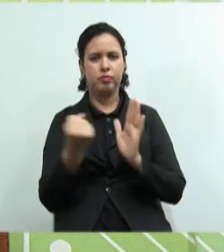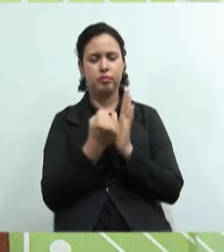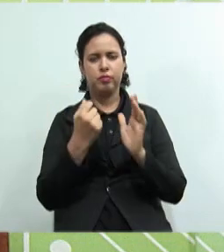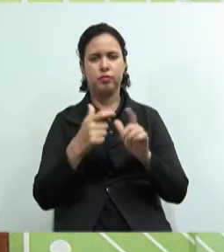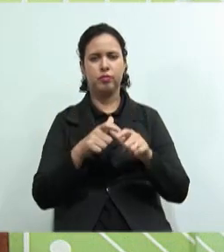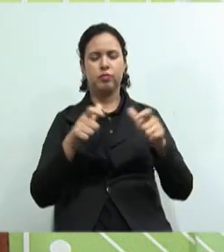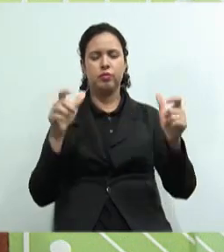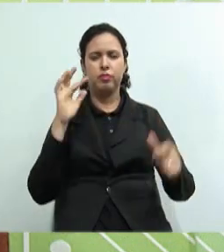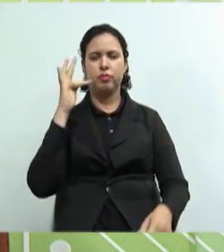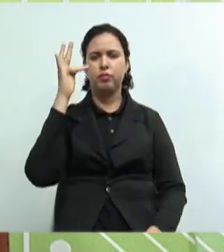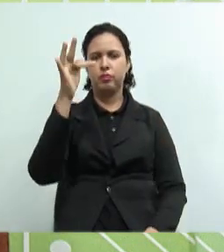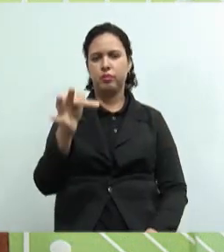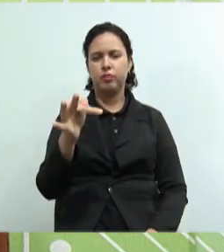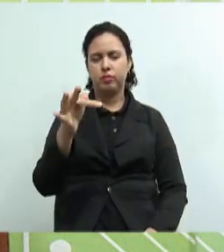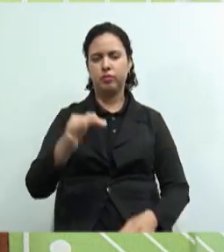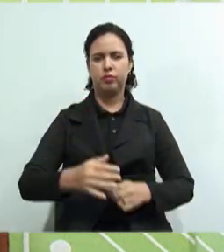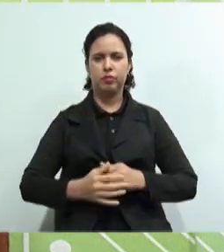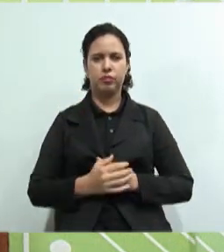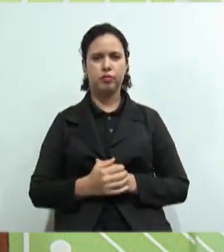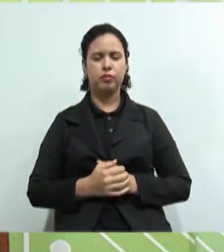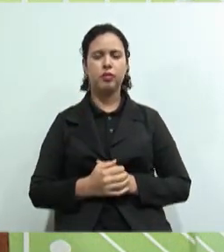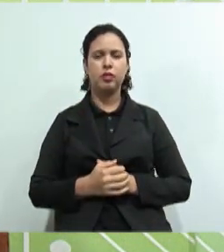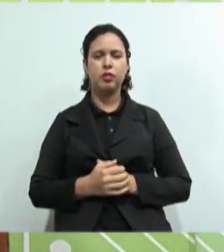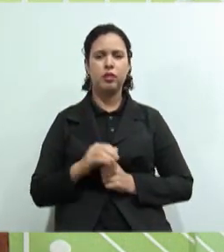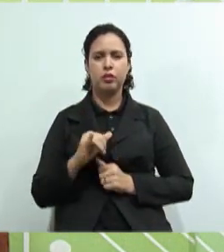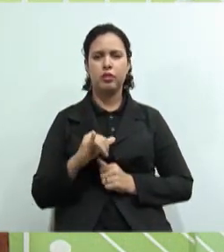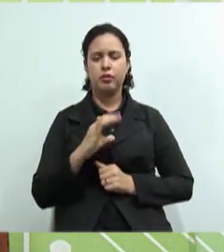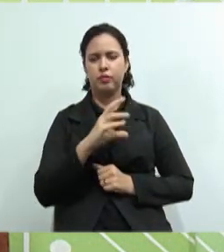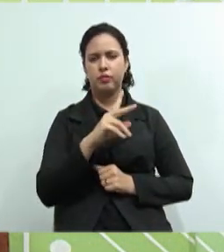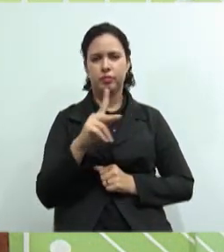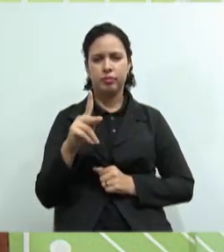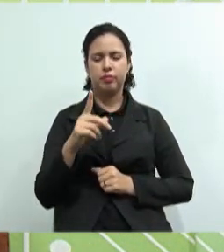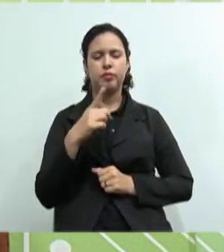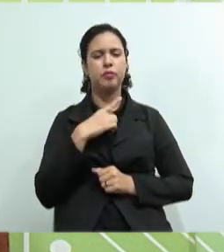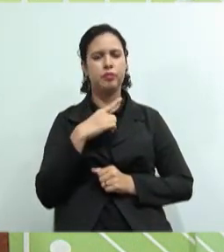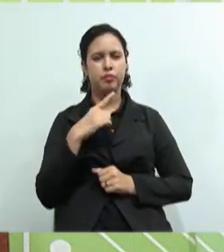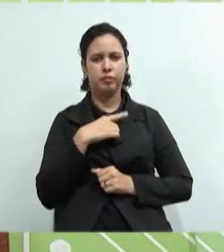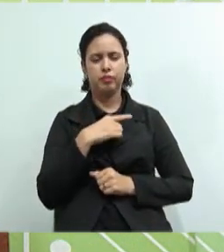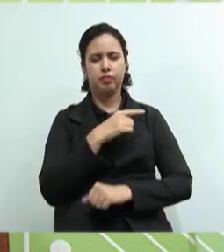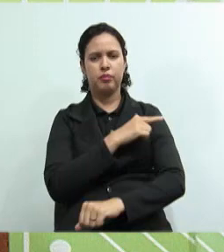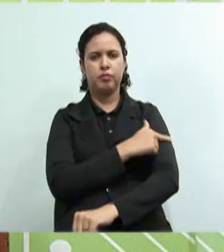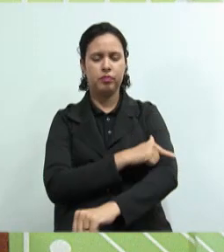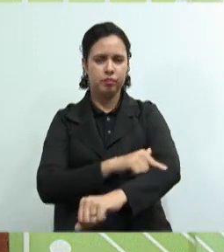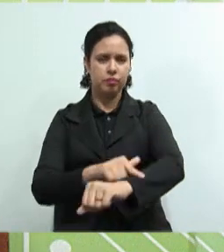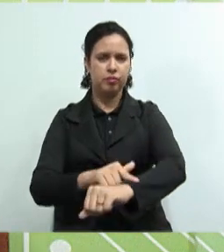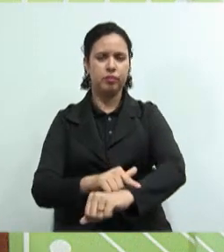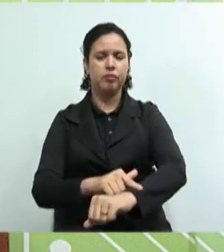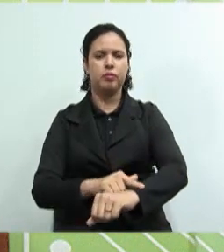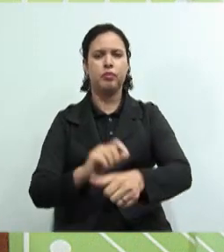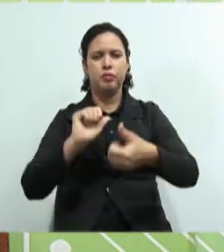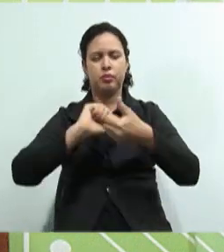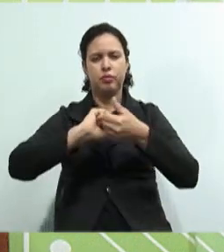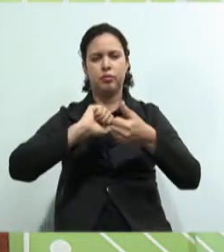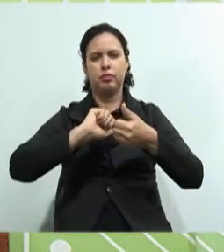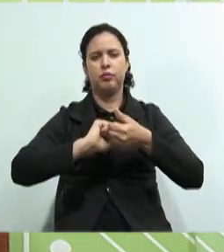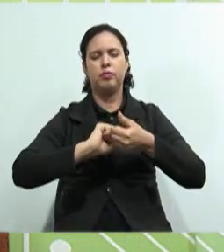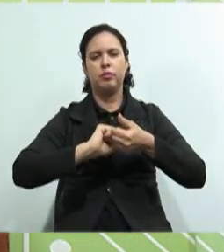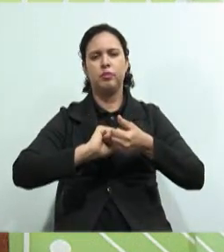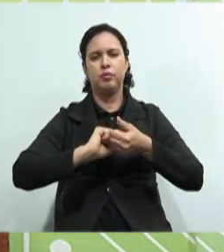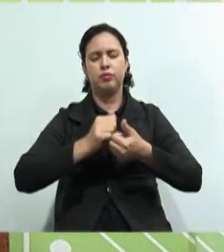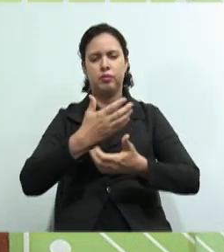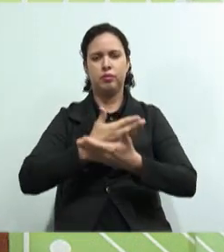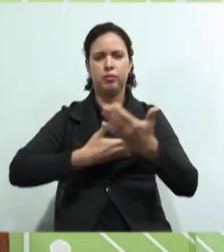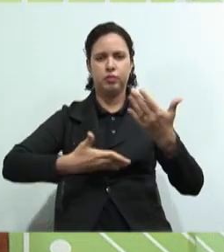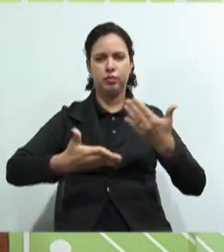no futuro. Então, se a gente vai ter uma cooperativa, a gente tem que respeitar essa qualidade da relação de trabalho dentro do ambiente